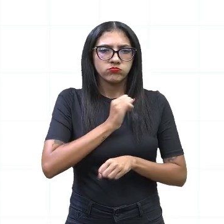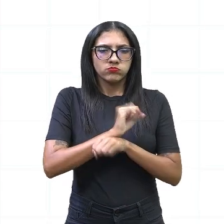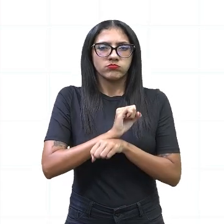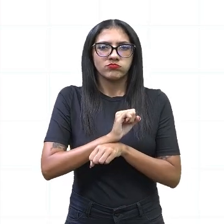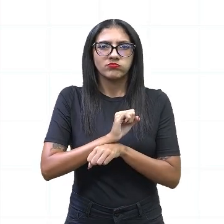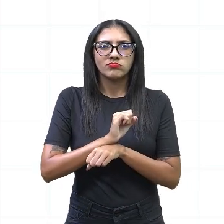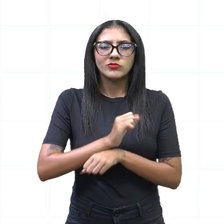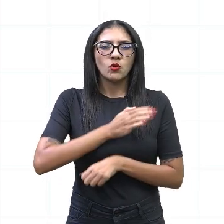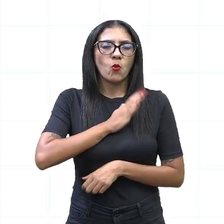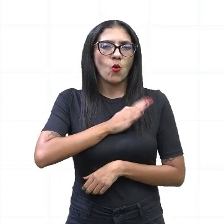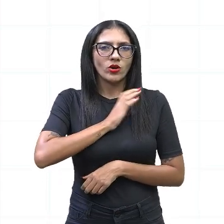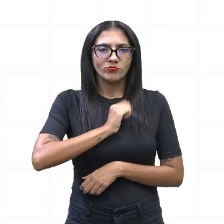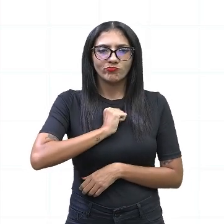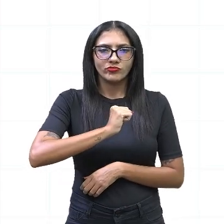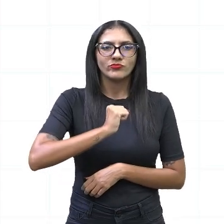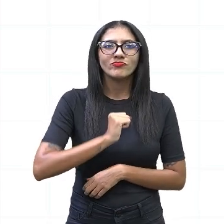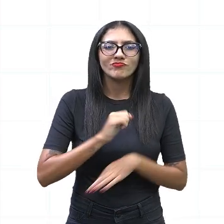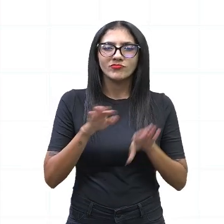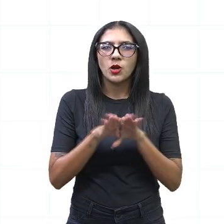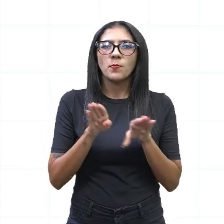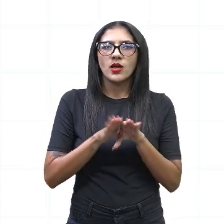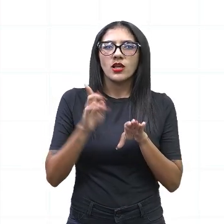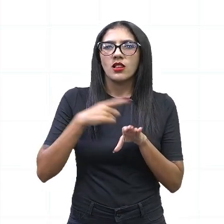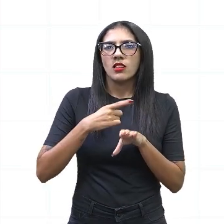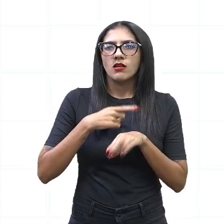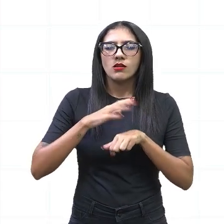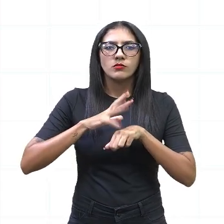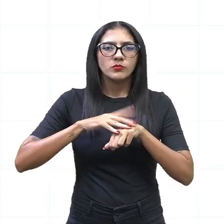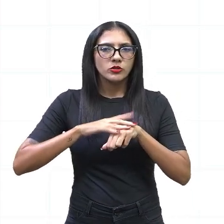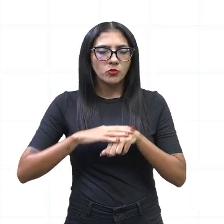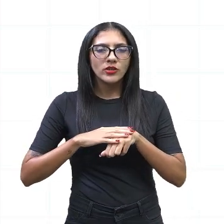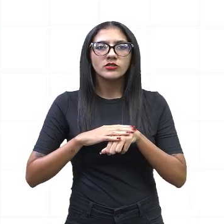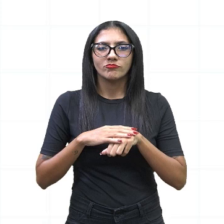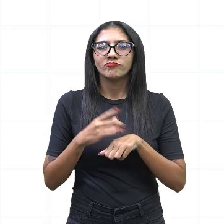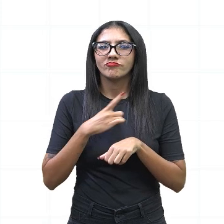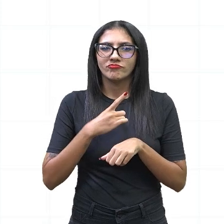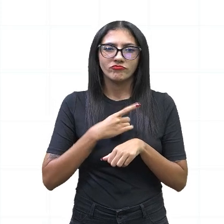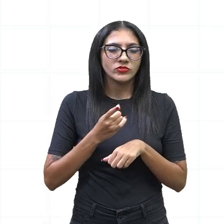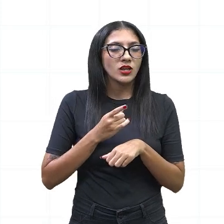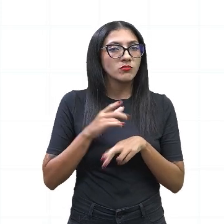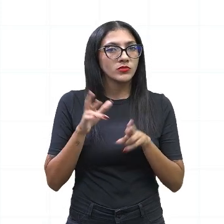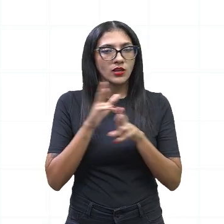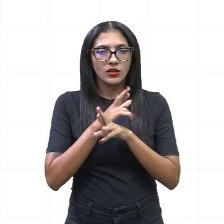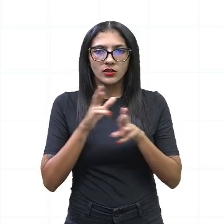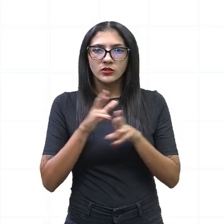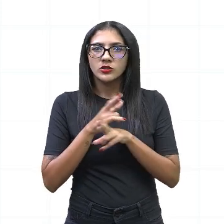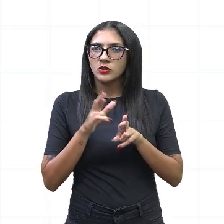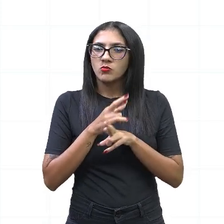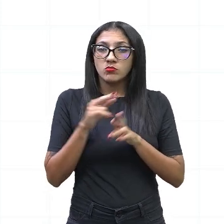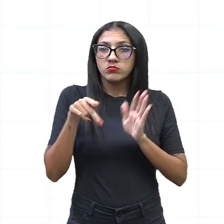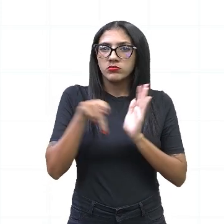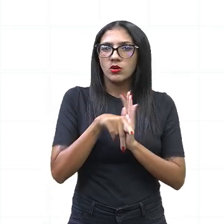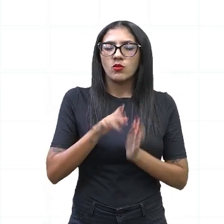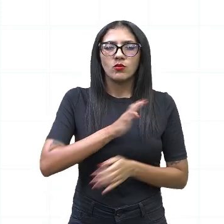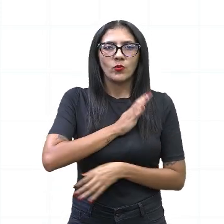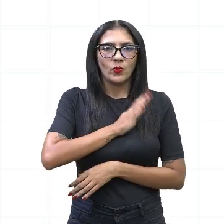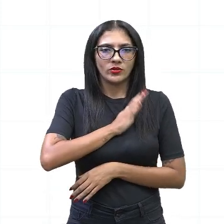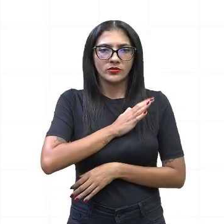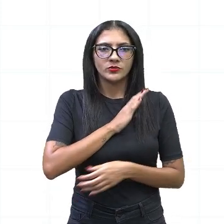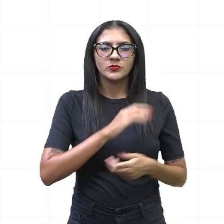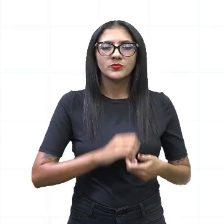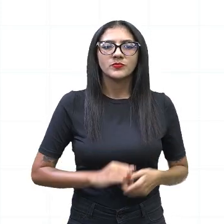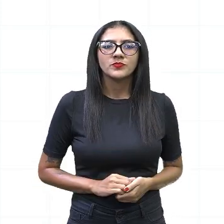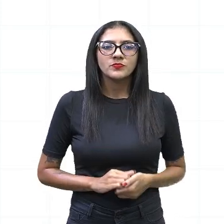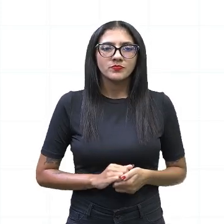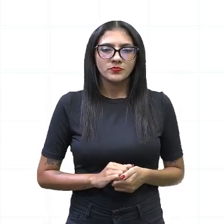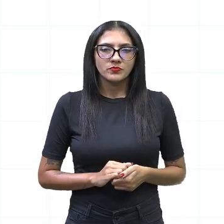O infarto é uma doença que ela tem total relação com o coração, ok? Porque